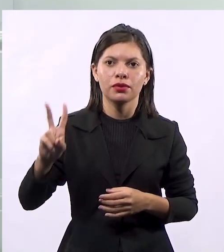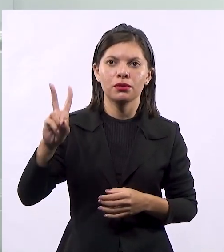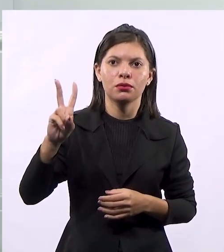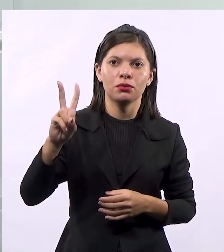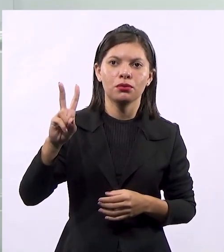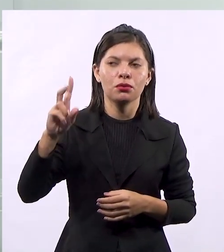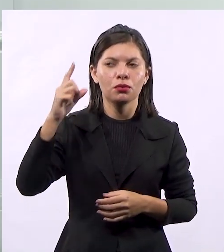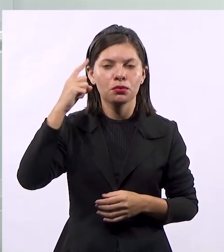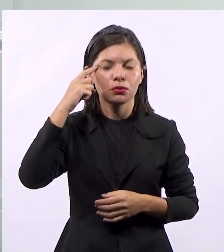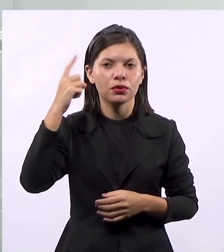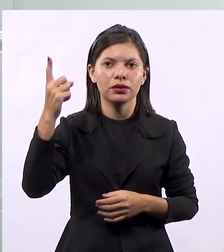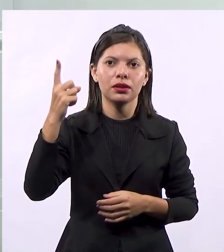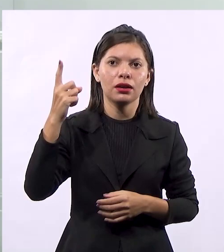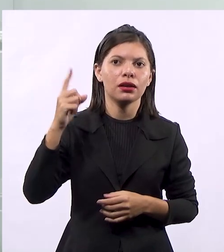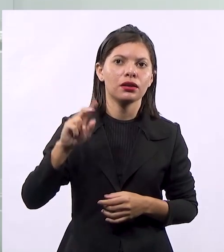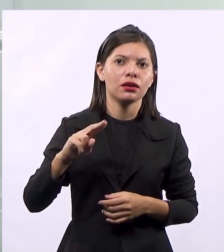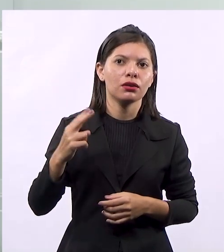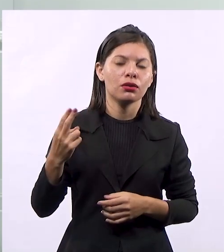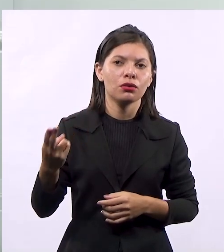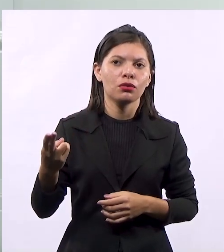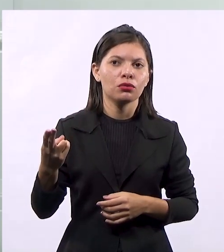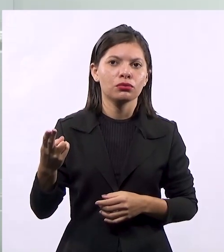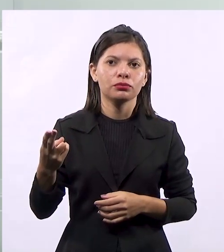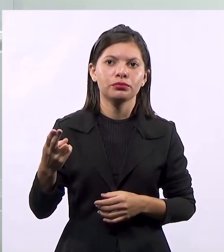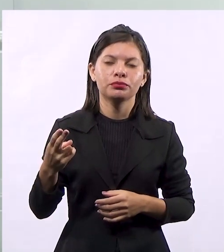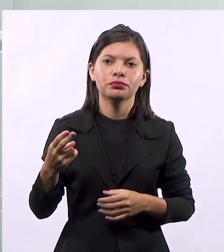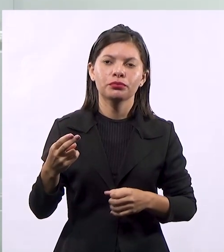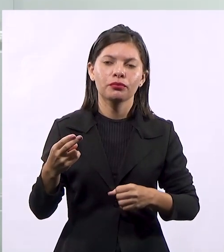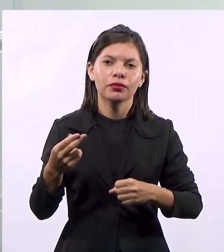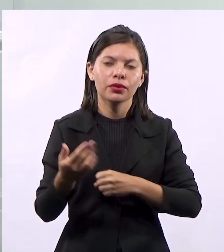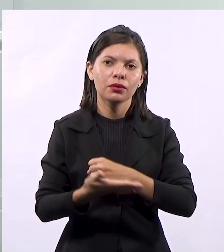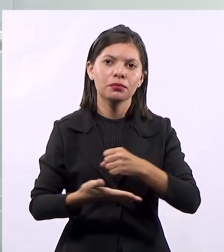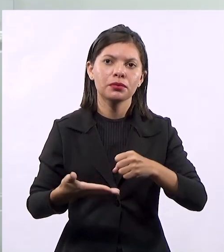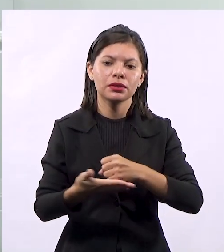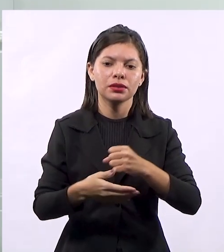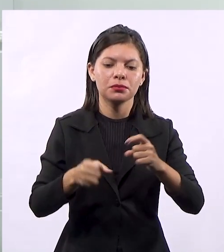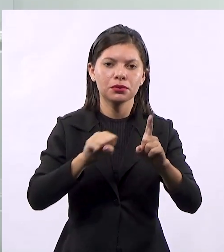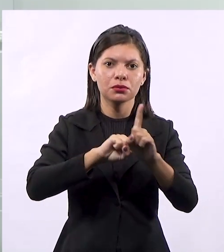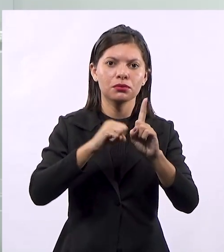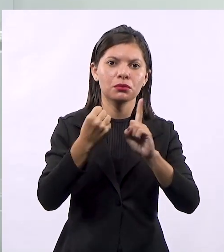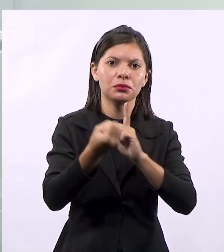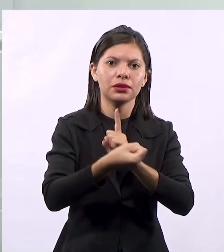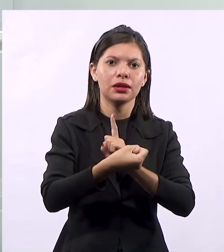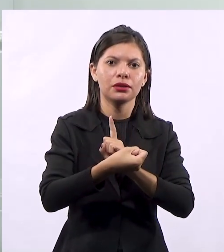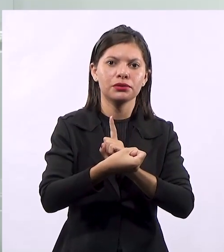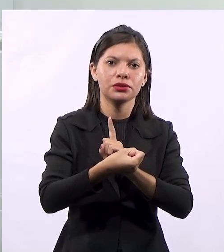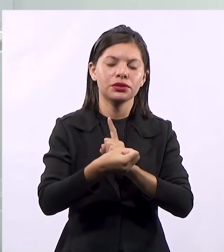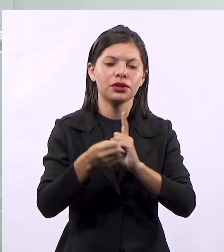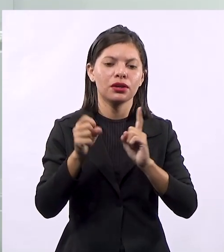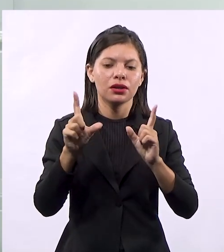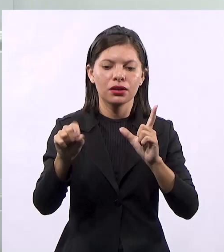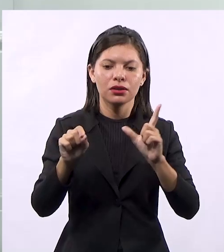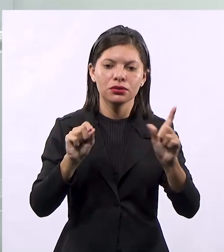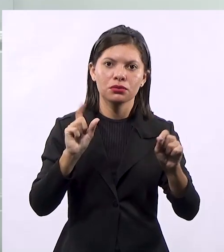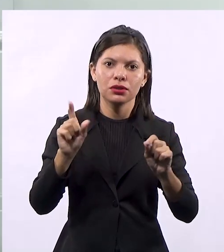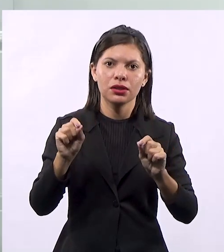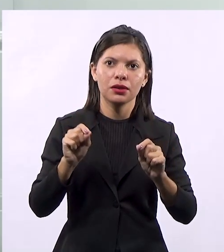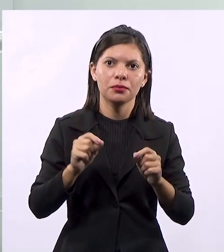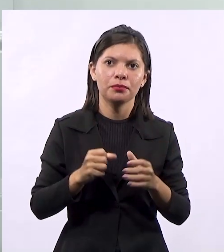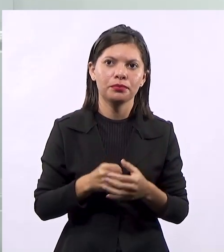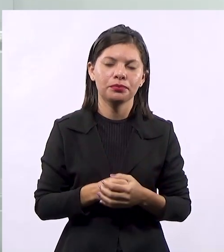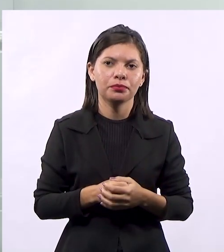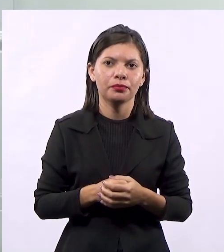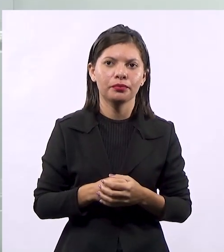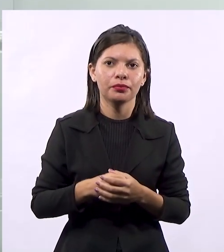da vontade daquela comunidade. Portanto, eles representam o valor ou a